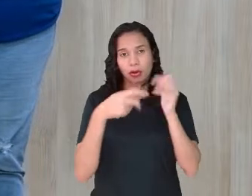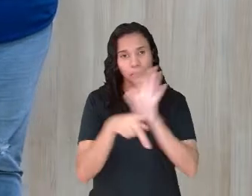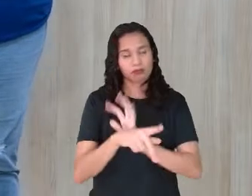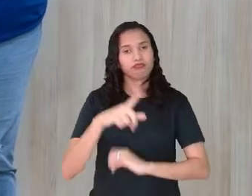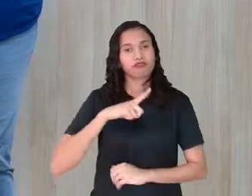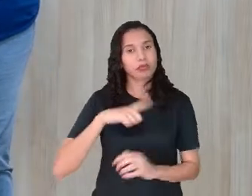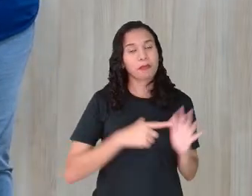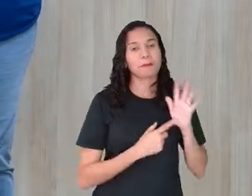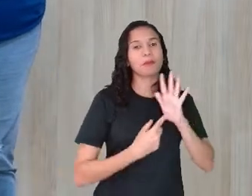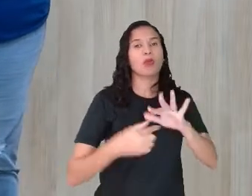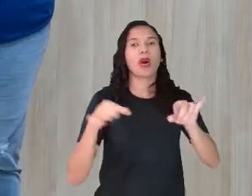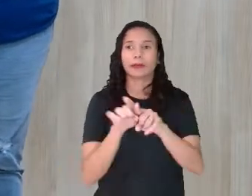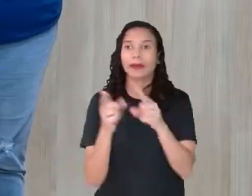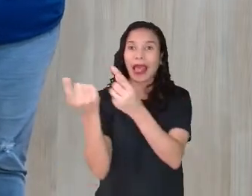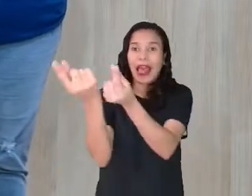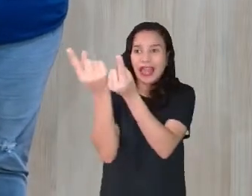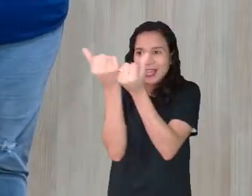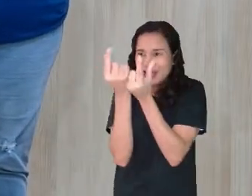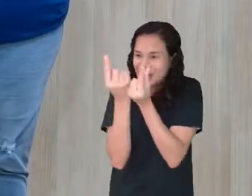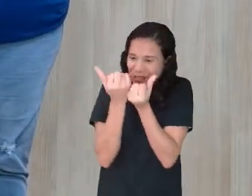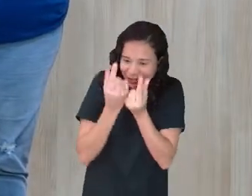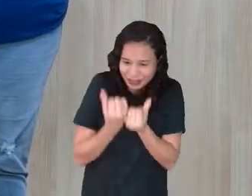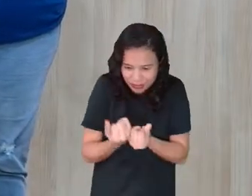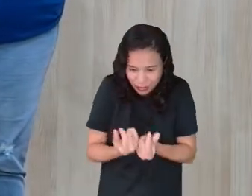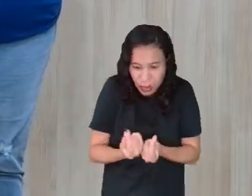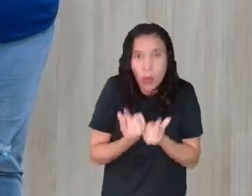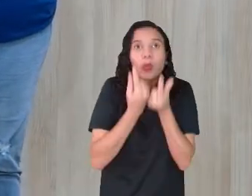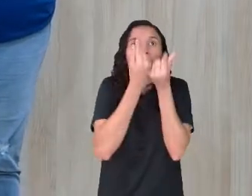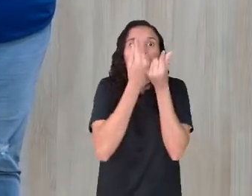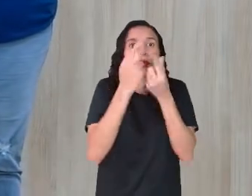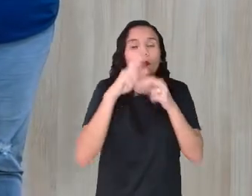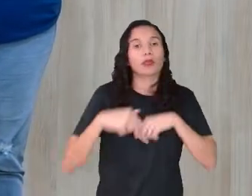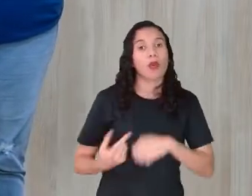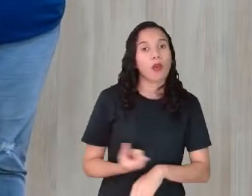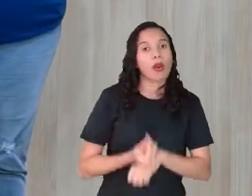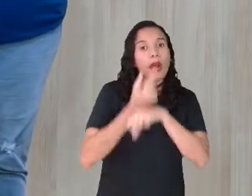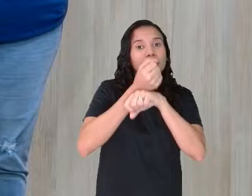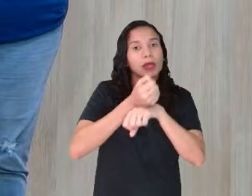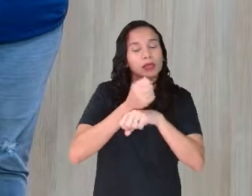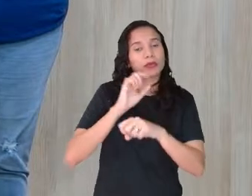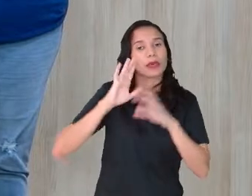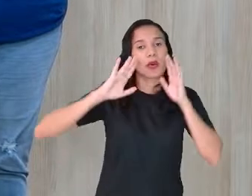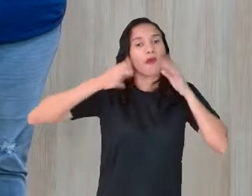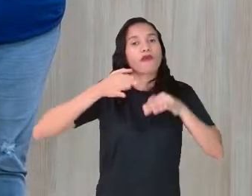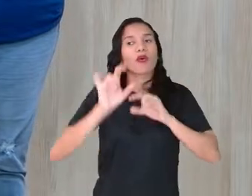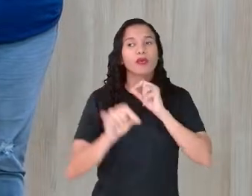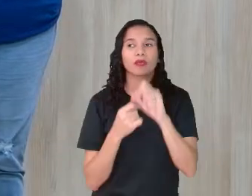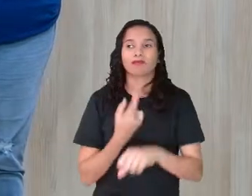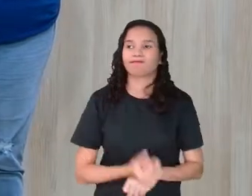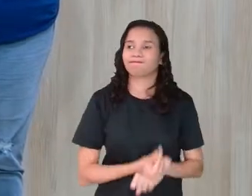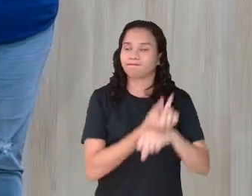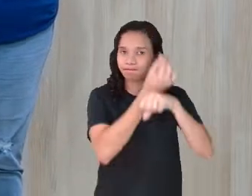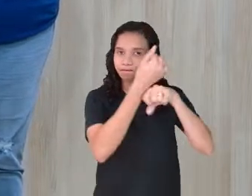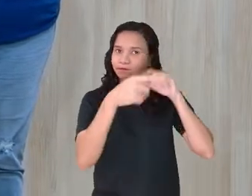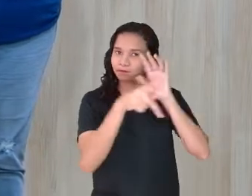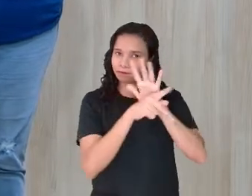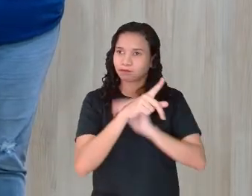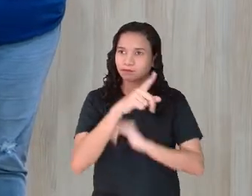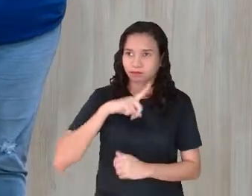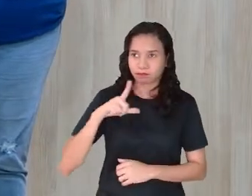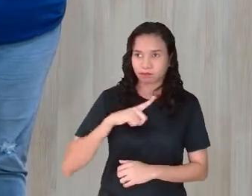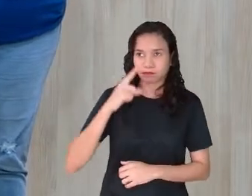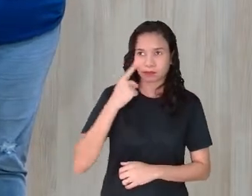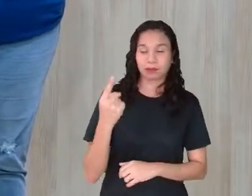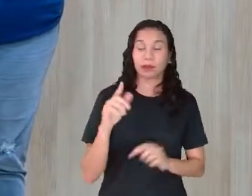e trazem muito dinheiro. Então, olha só, o capitalismo, ele gira em torno da questão do dinheiro, né, gente?